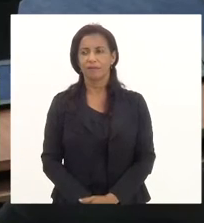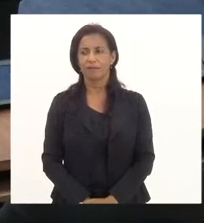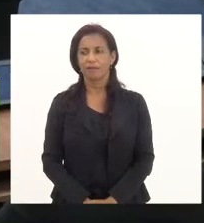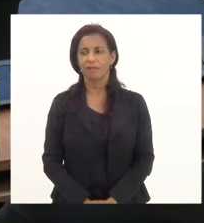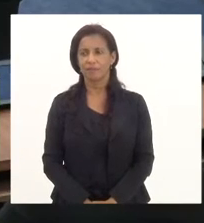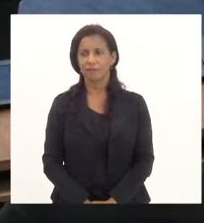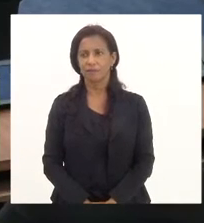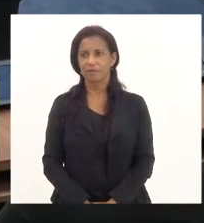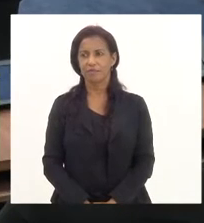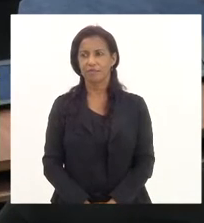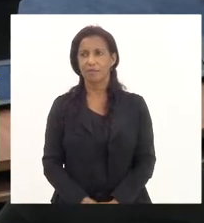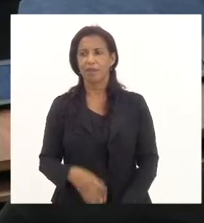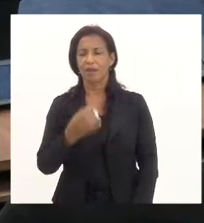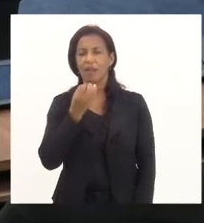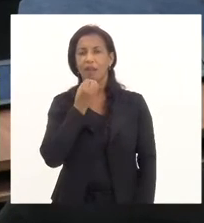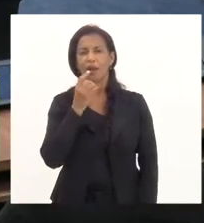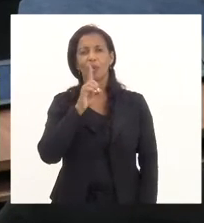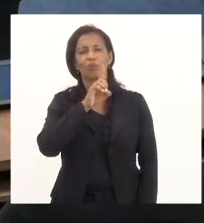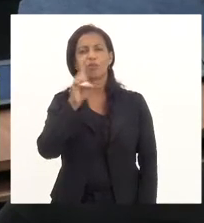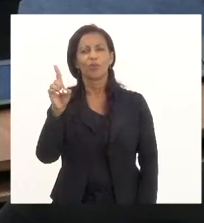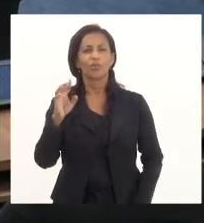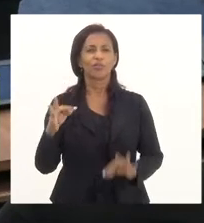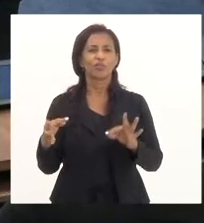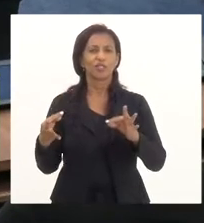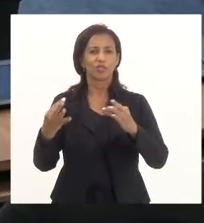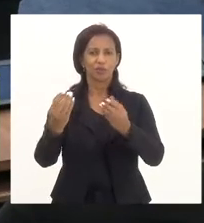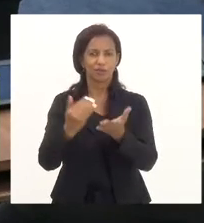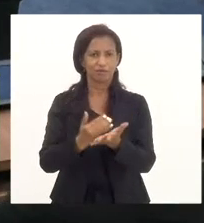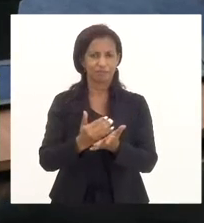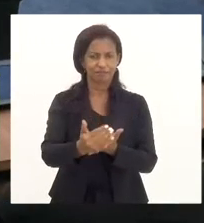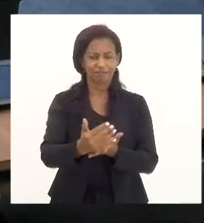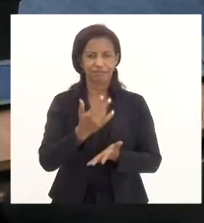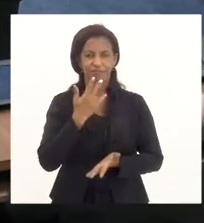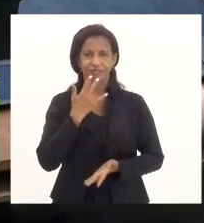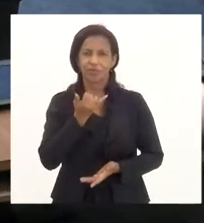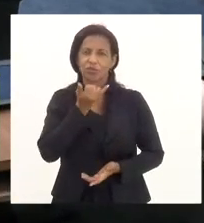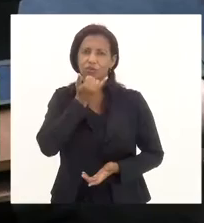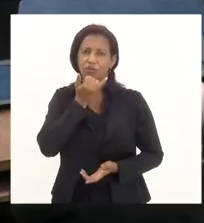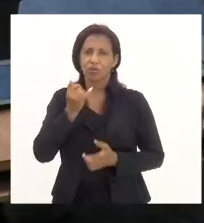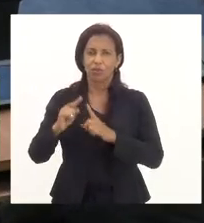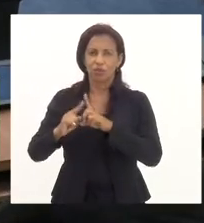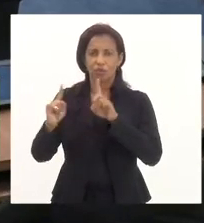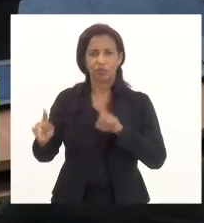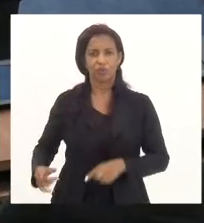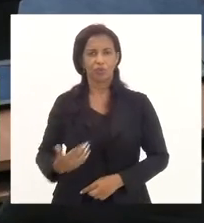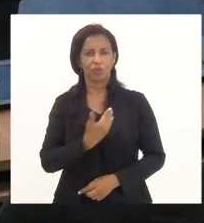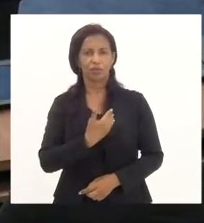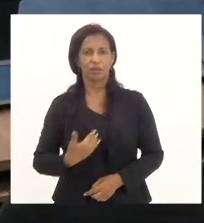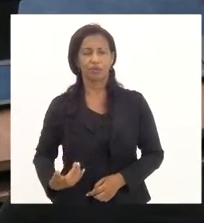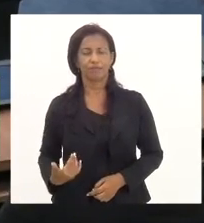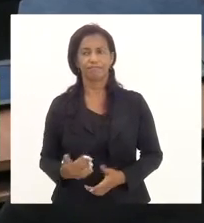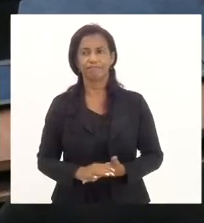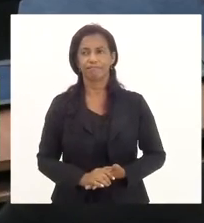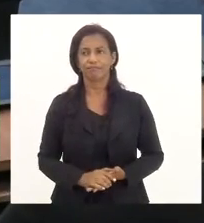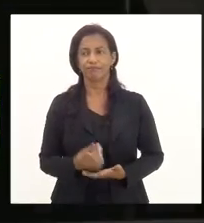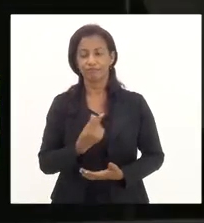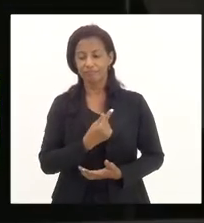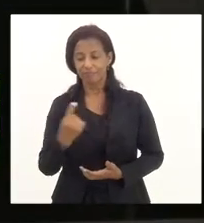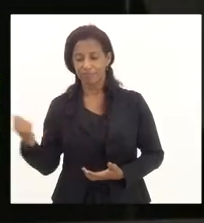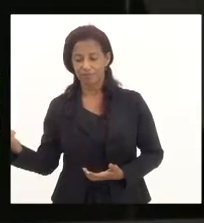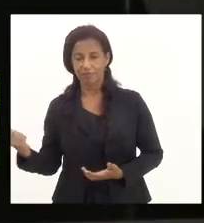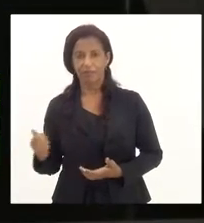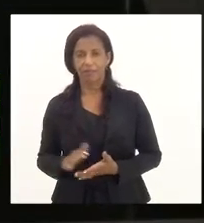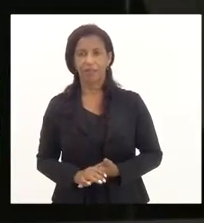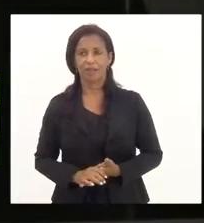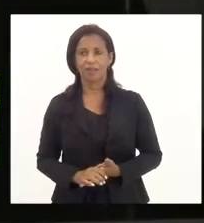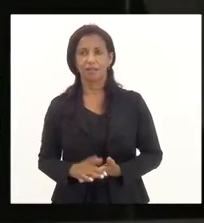Olá bom dia a todas e todos eu quero inicialmente me desculpar pelos servidores públicos por ter saído momentaneamente